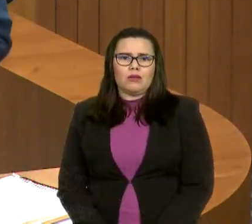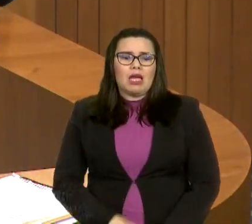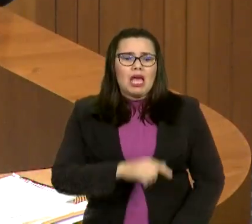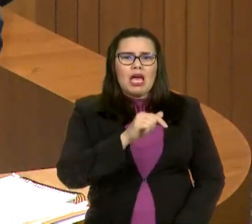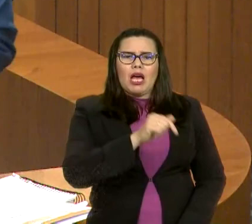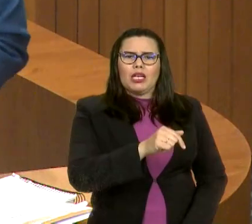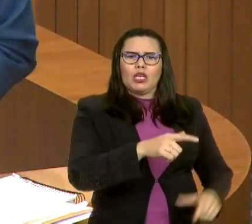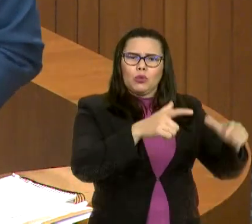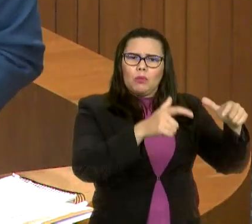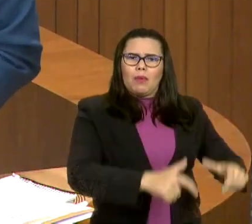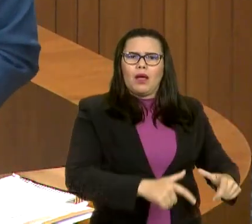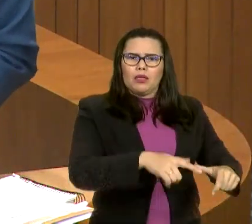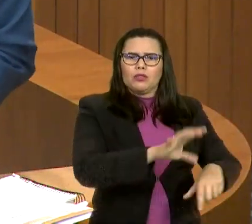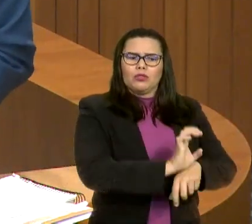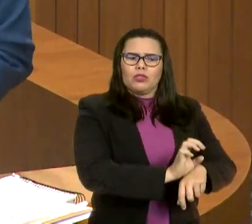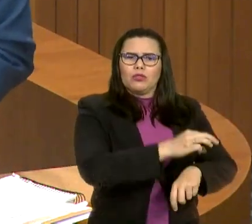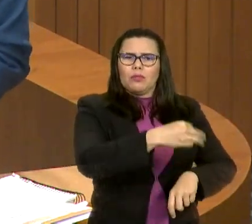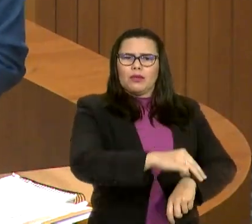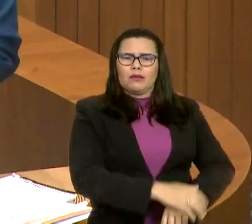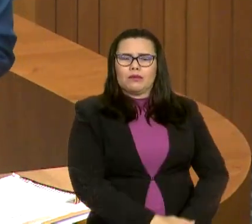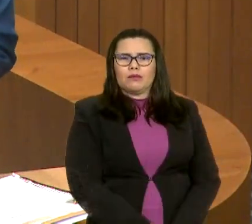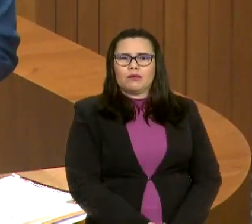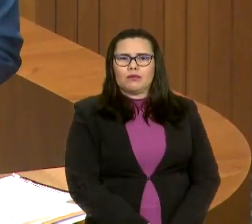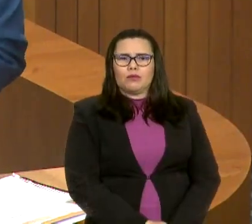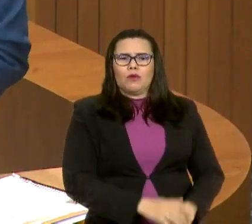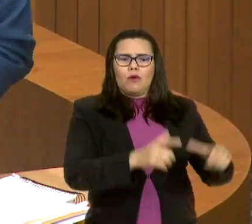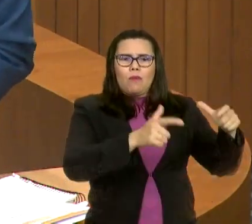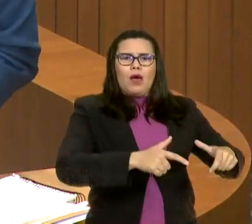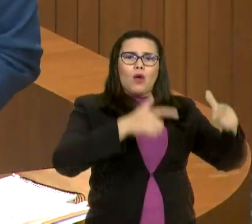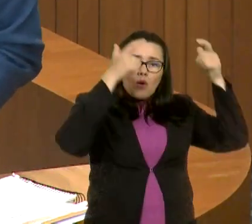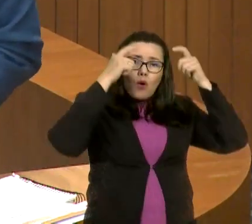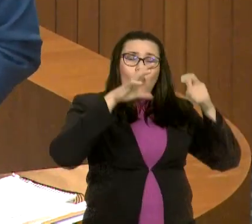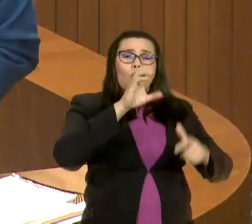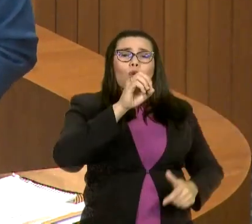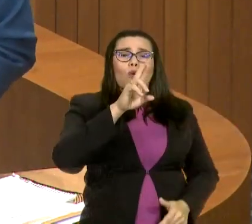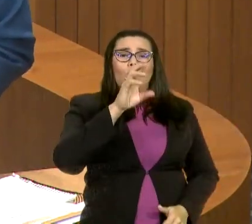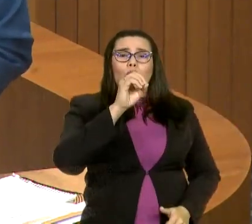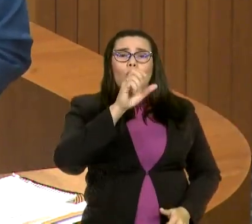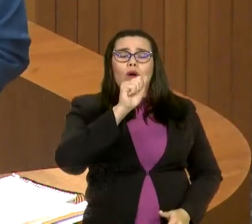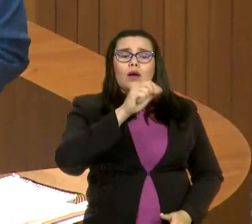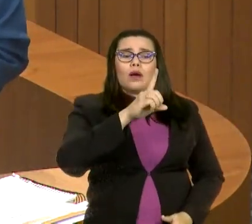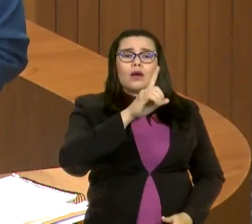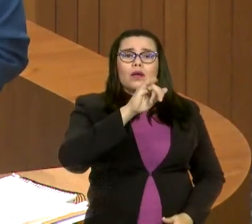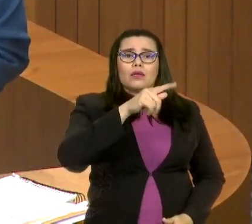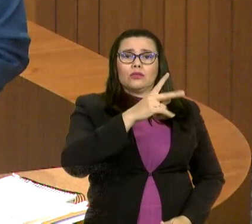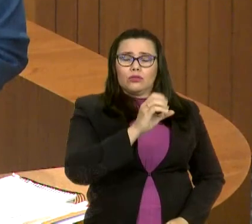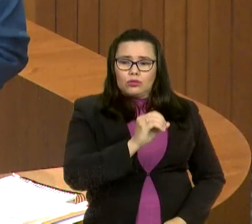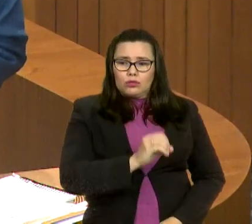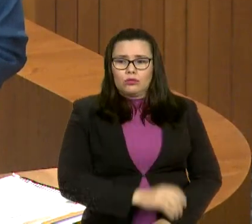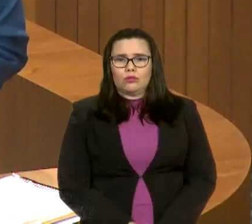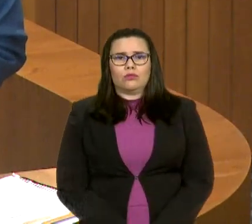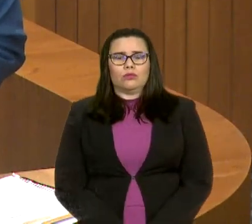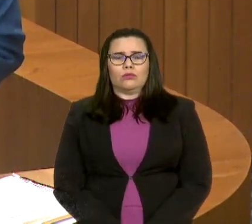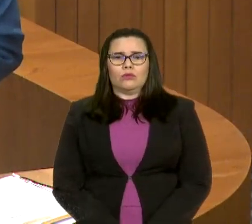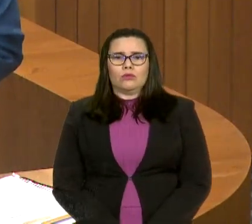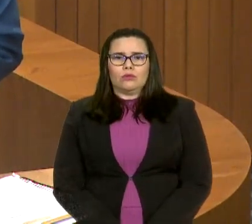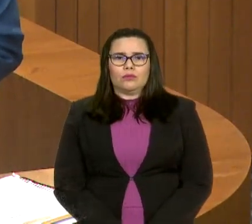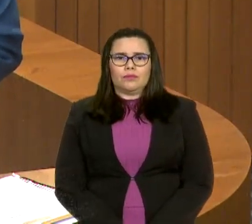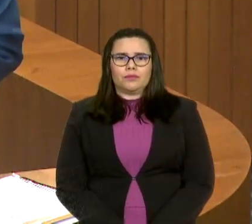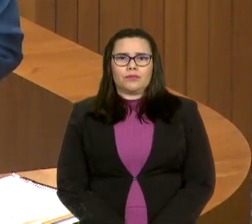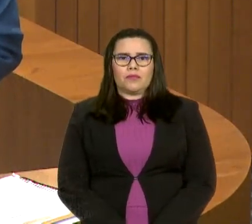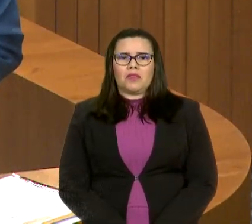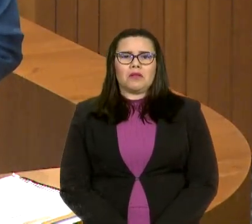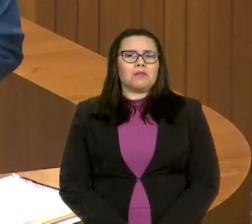Raimundo com um tiro na cabeça, dentro de um coletivo. Ninguém se solidarizou por nada. O governador ainda soltou uma nota. Mas não tem essa